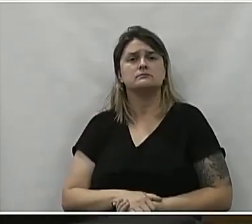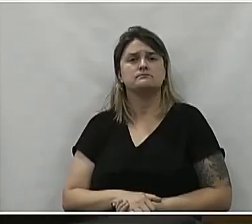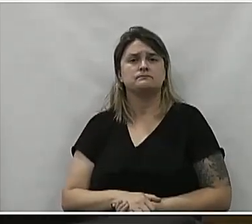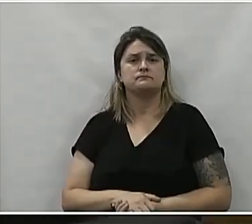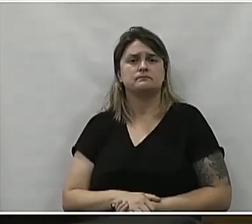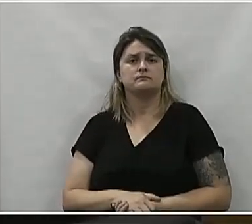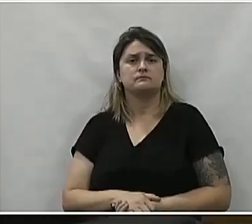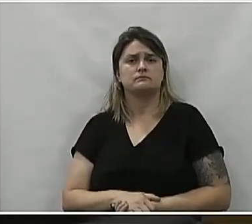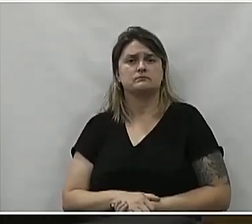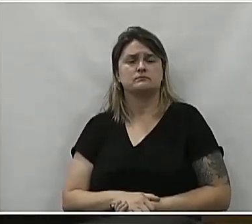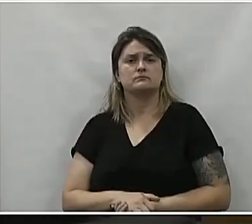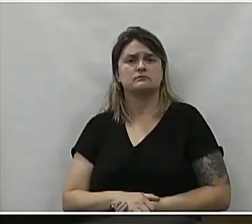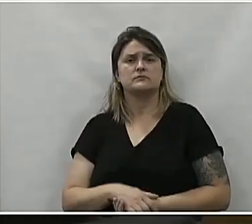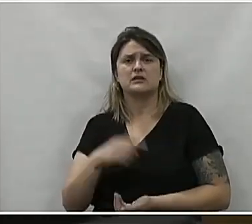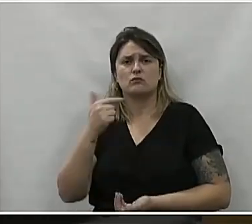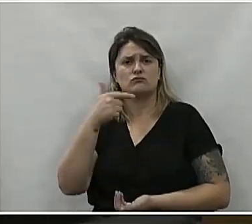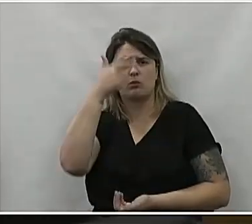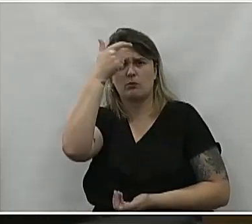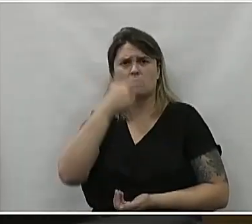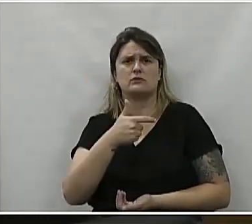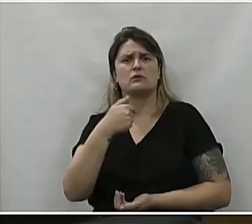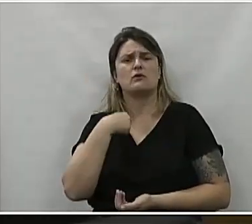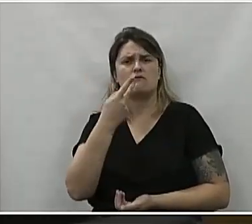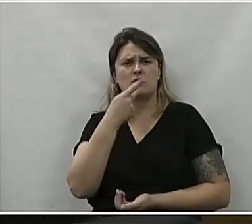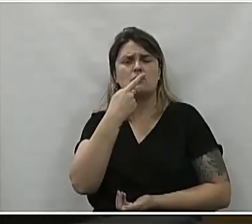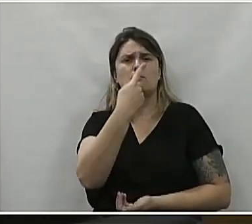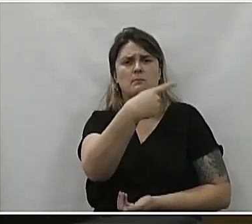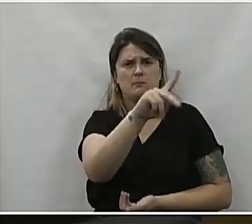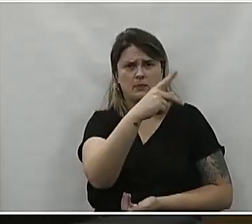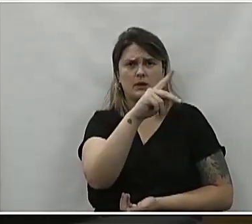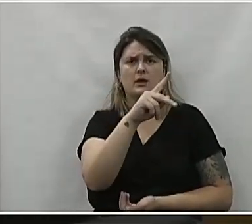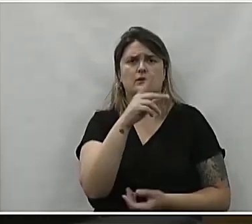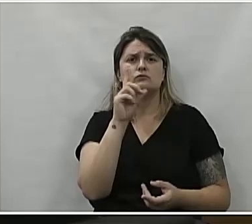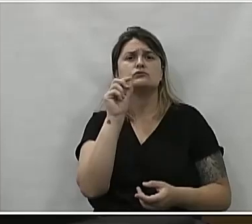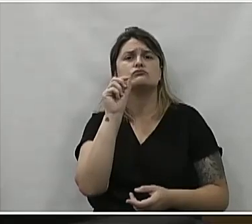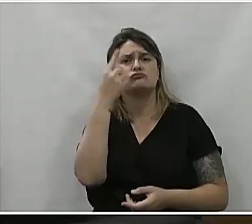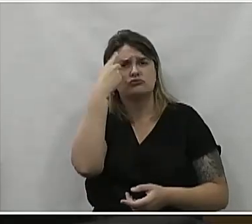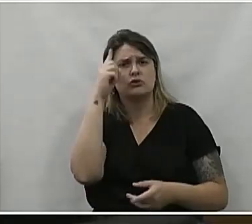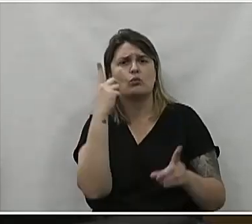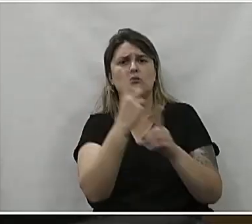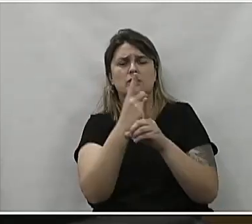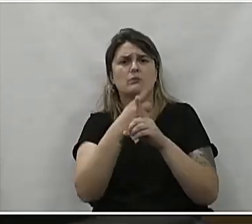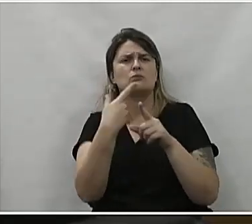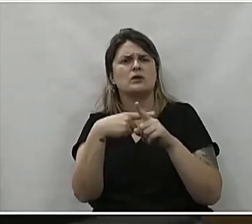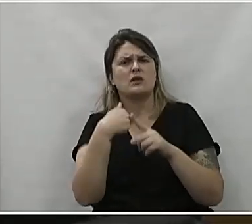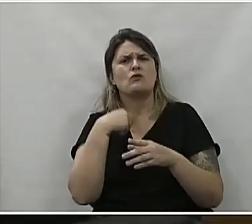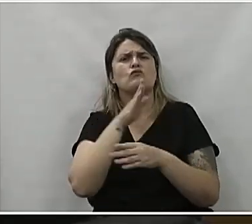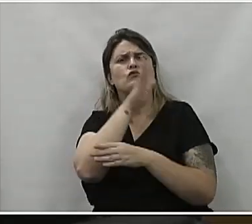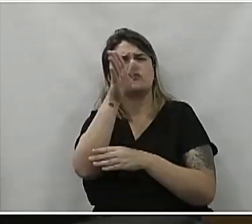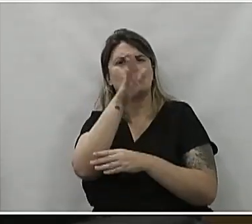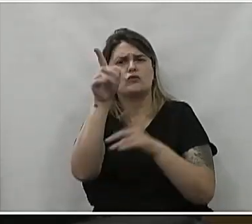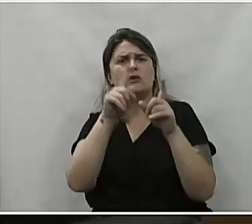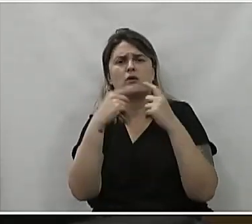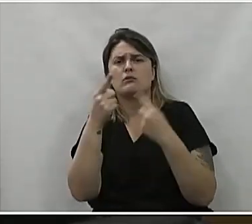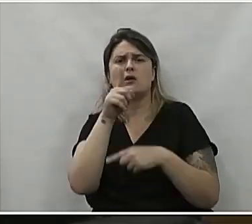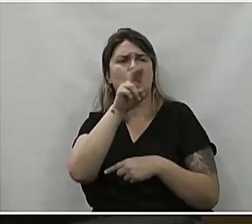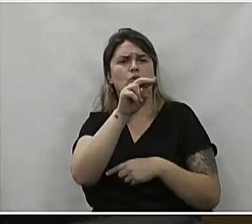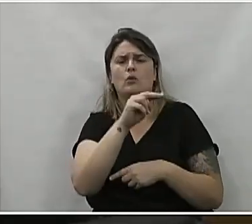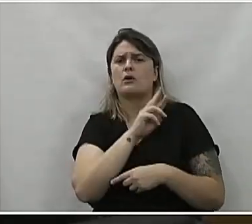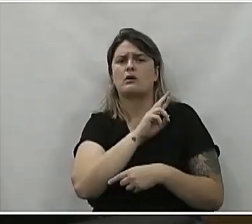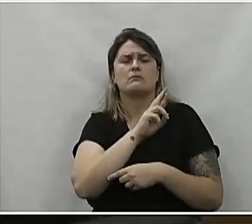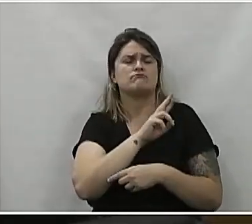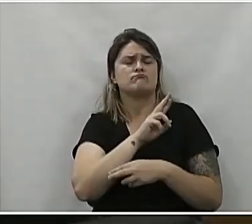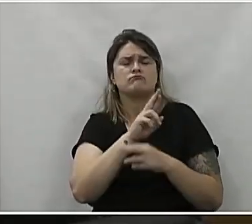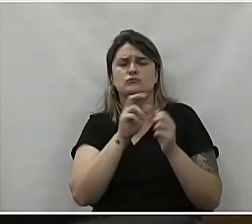Esse prefeito E sem caráter Eu falo isso Na cara dele Eu digo o ele Encontrar Porque todas as vezes Que eu participei De reunião Ele não teve a coragem De